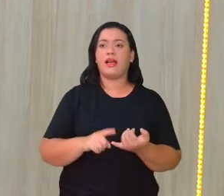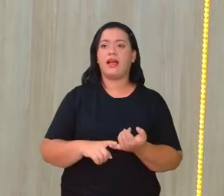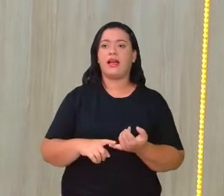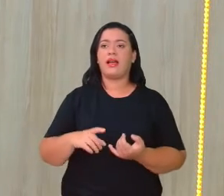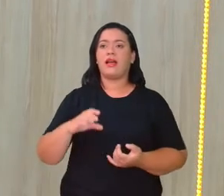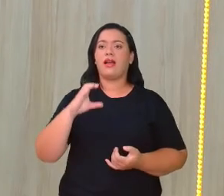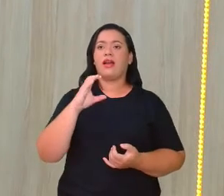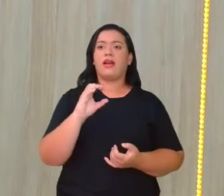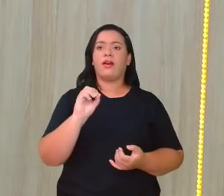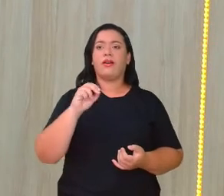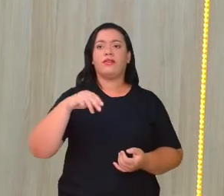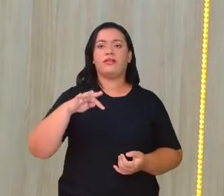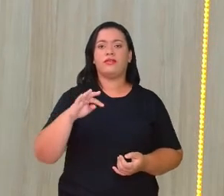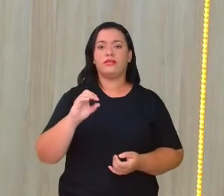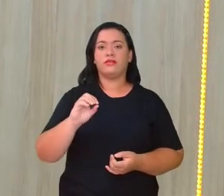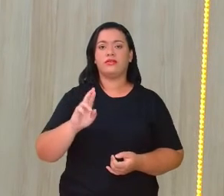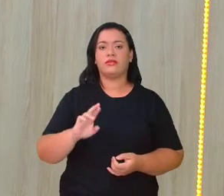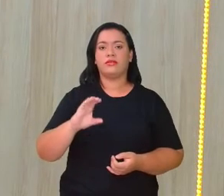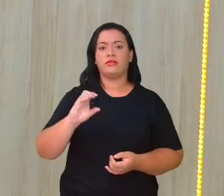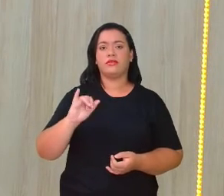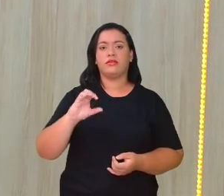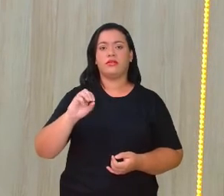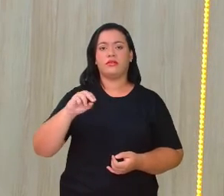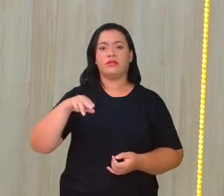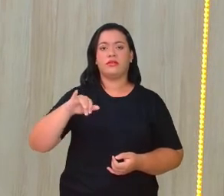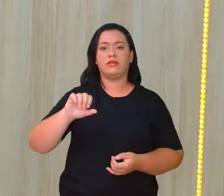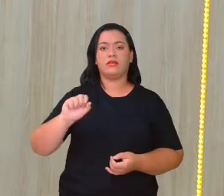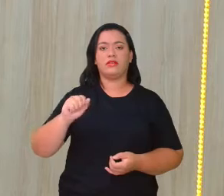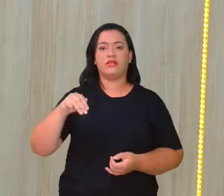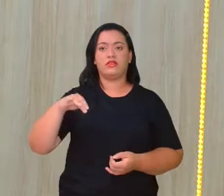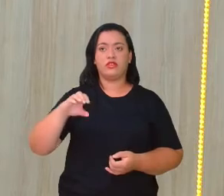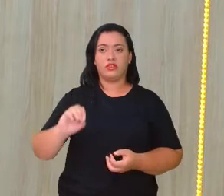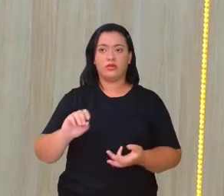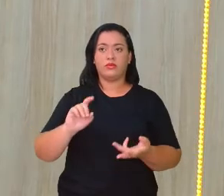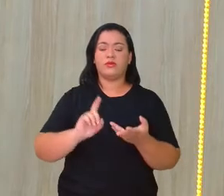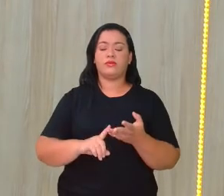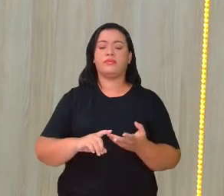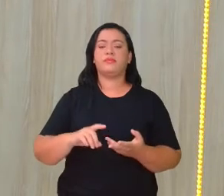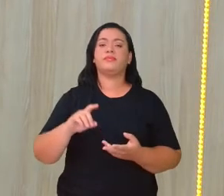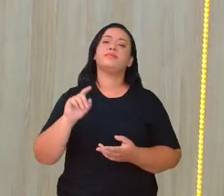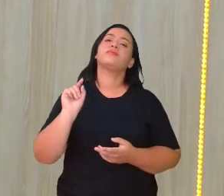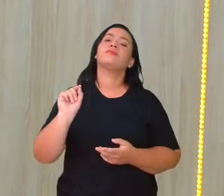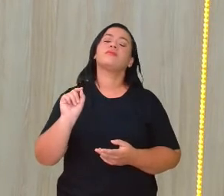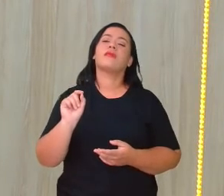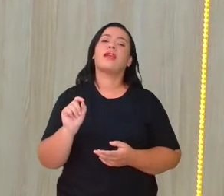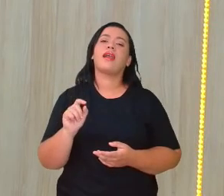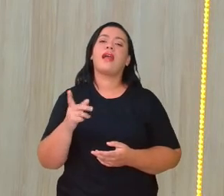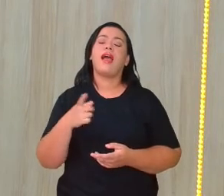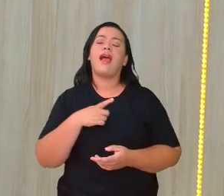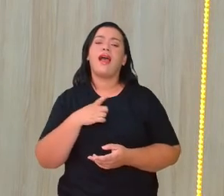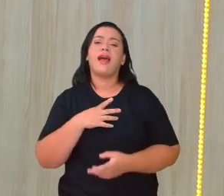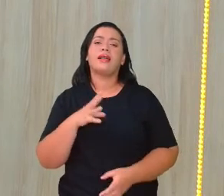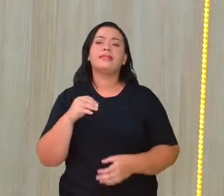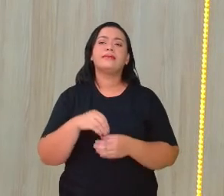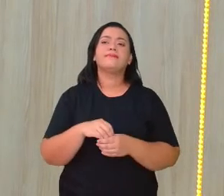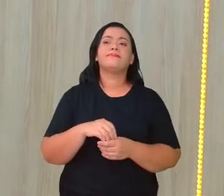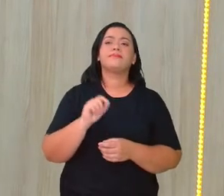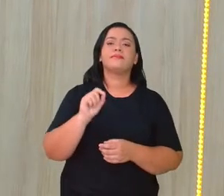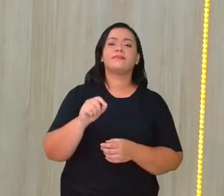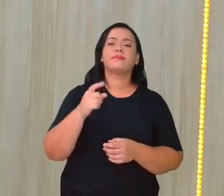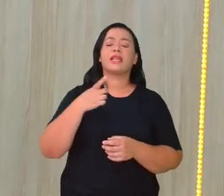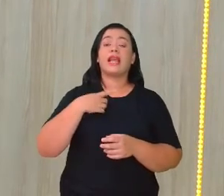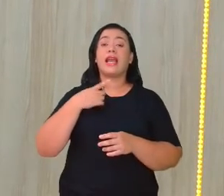a laboral, a localizada e a hidroginástica. Então, o contorcionismo a gente vê muito dentro ali